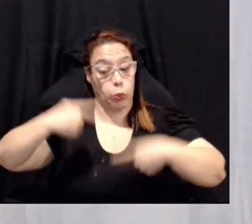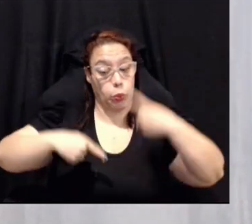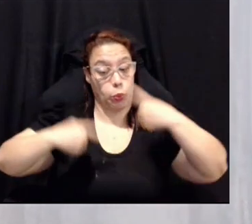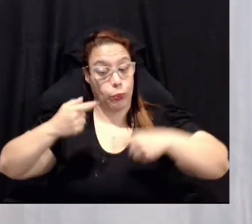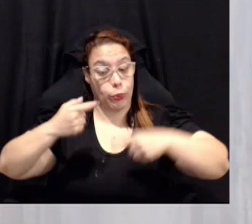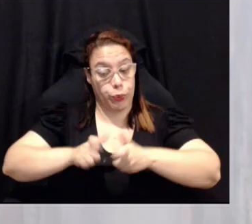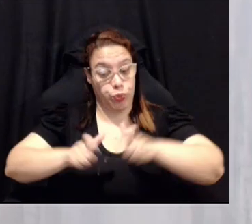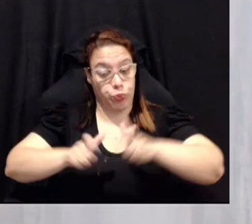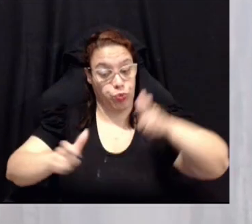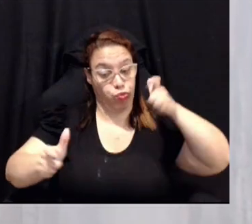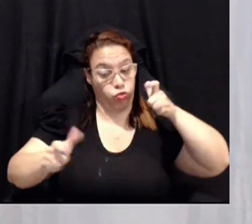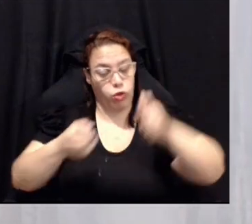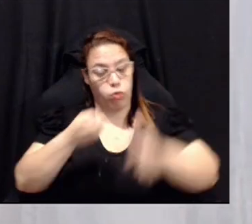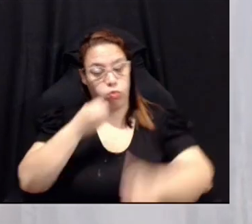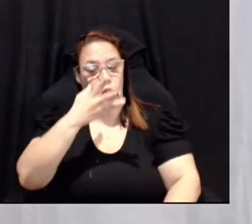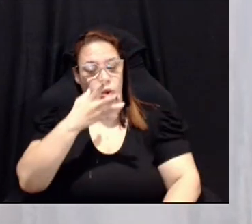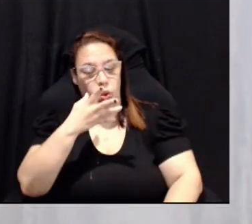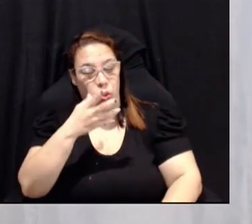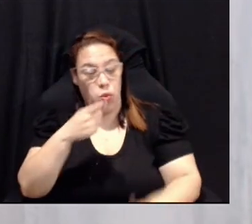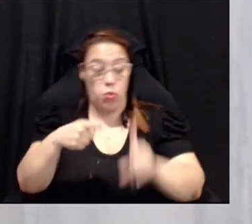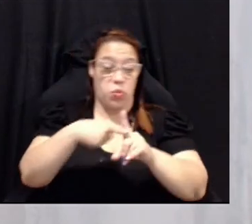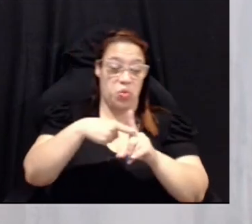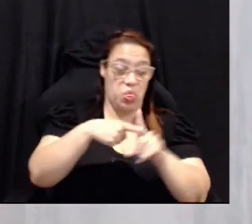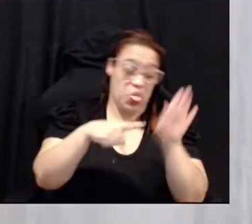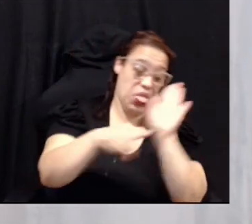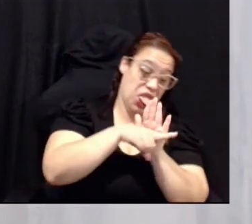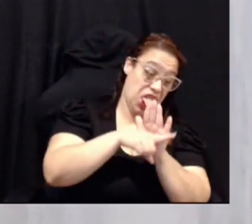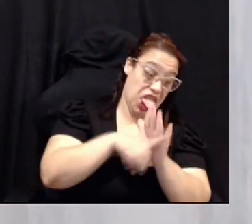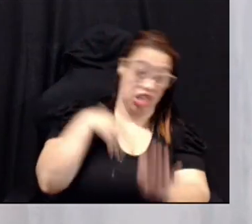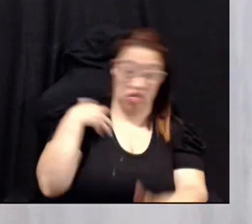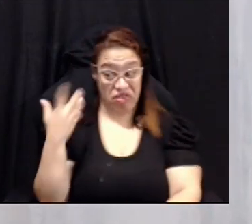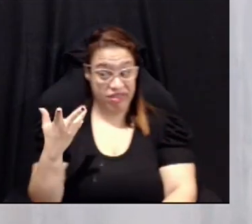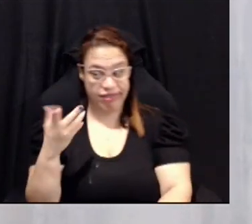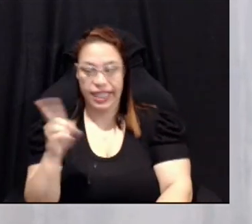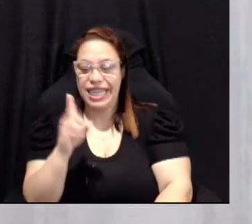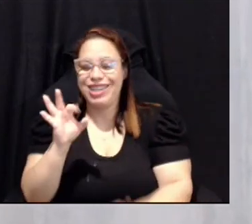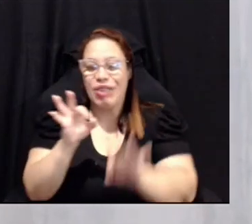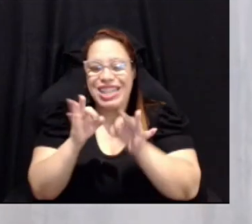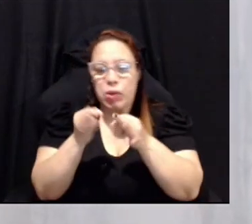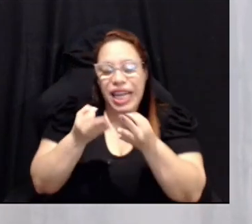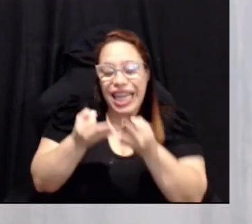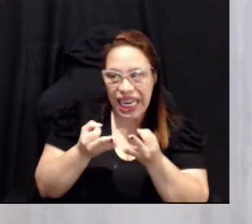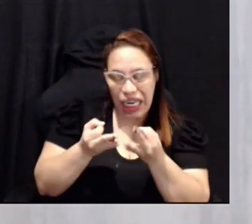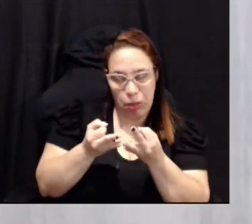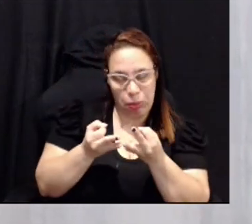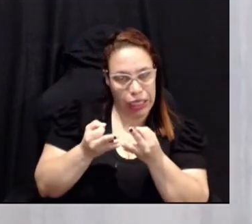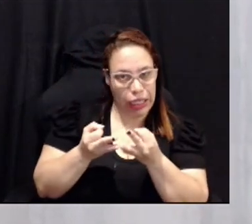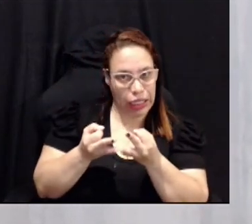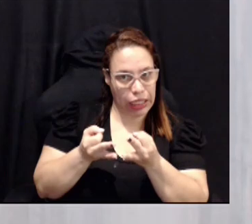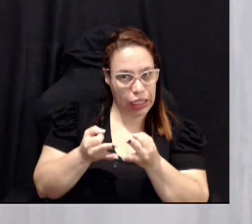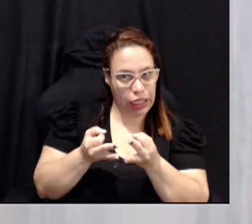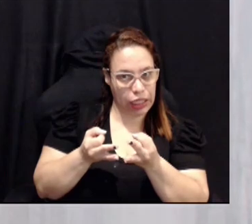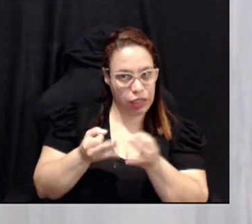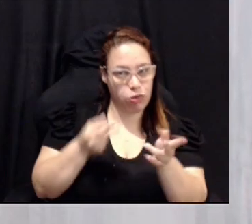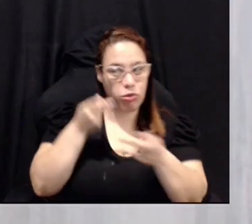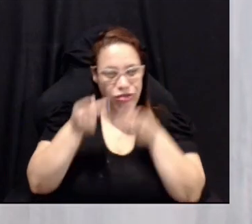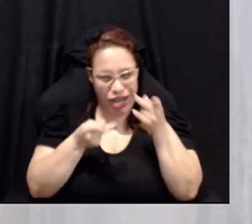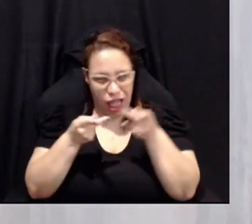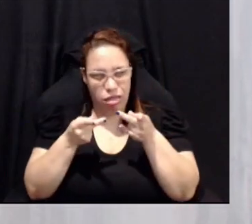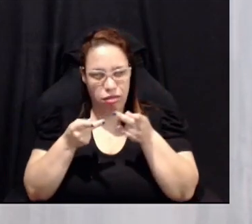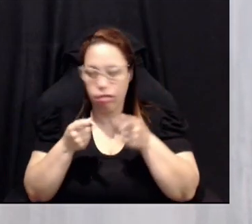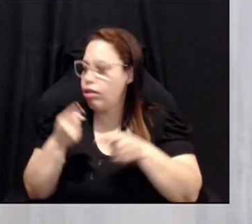é bom, se é positivo, se é negativo, porque não é tão simples como é dito por aí. E como que ele